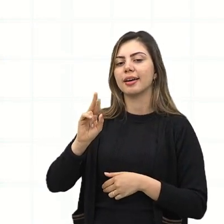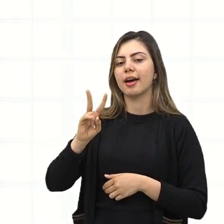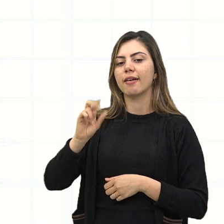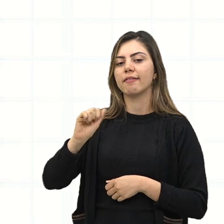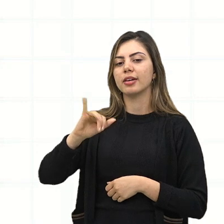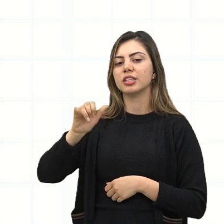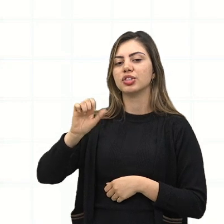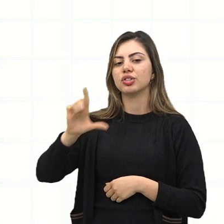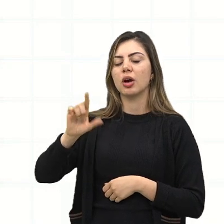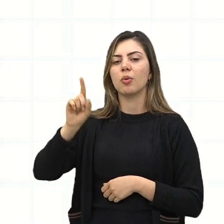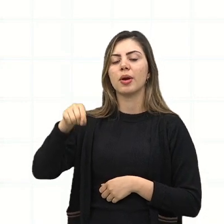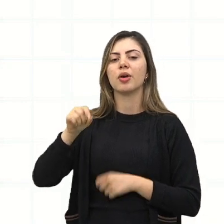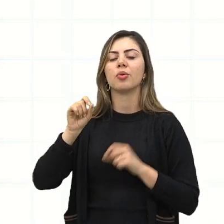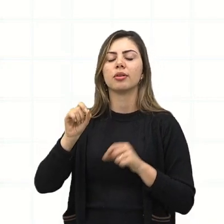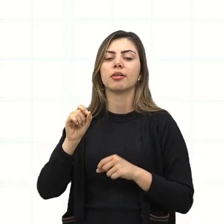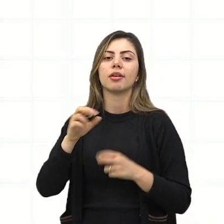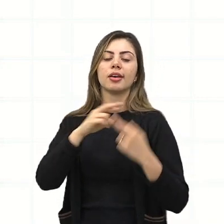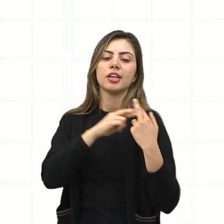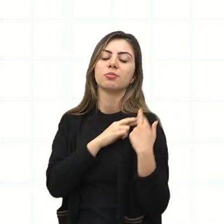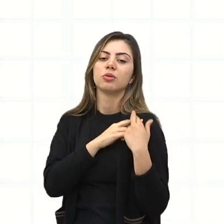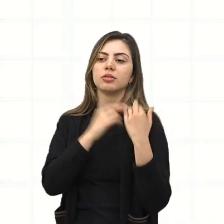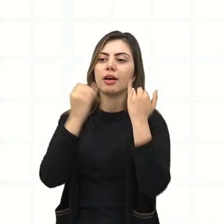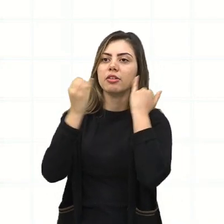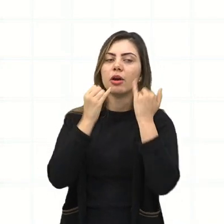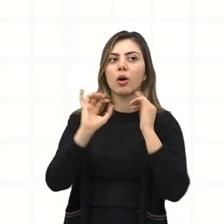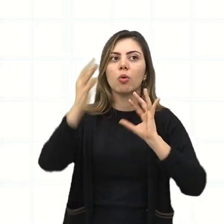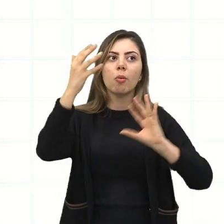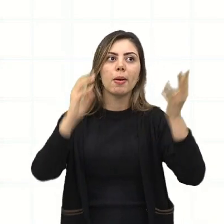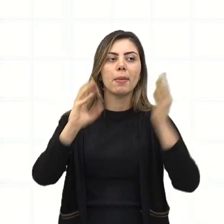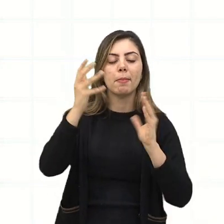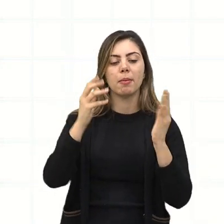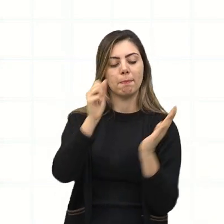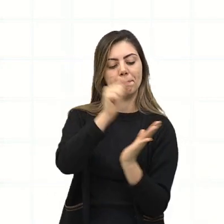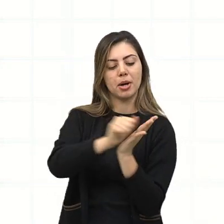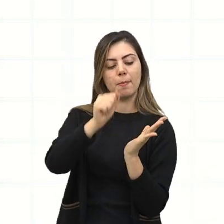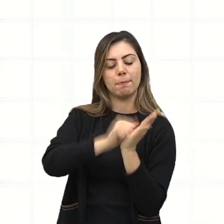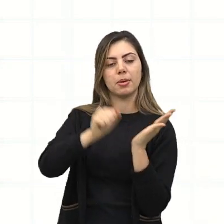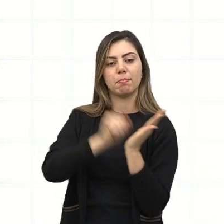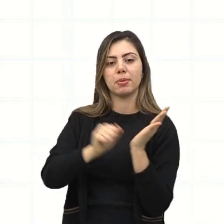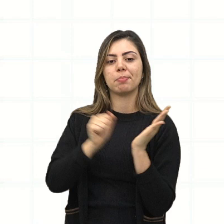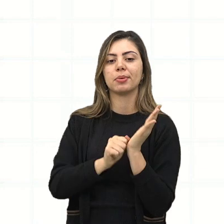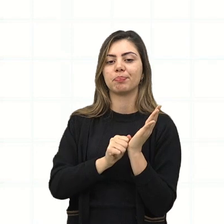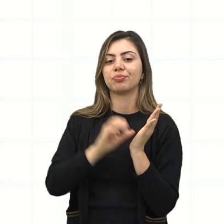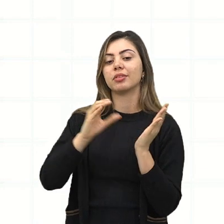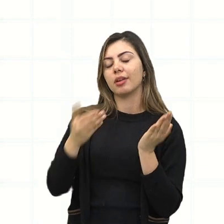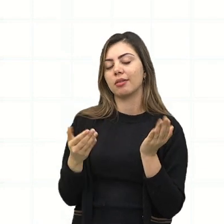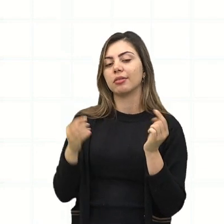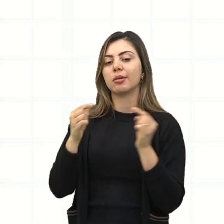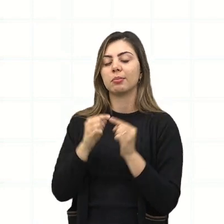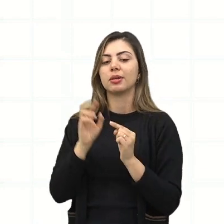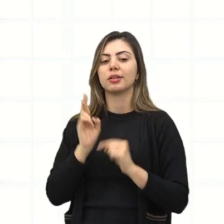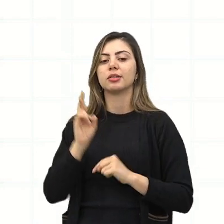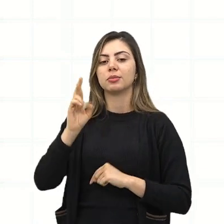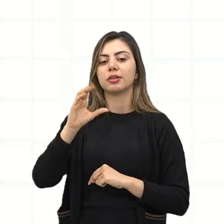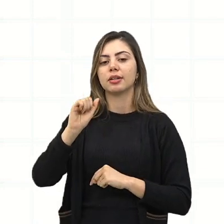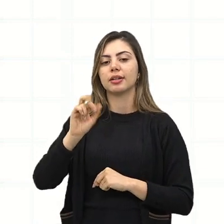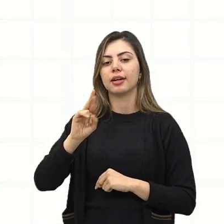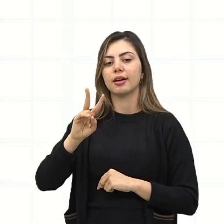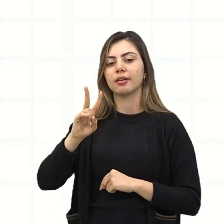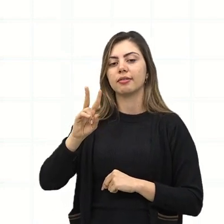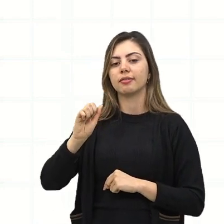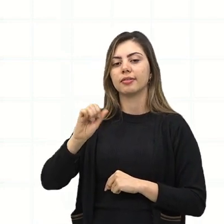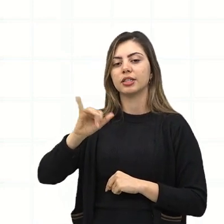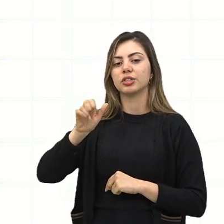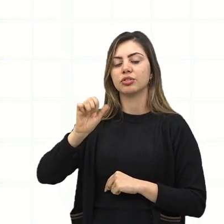integrante responsável pelo diário, que fazia esse registro das viagens que eles faziam. Ele trabalhou com o Orelhana, né, viajou com ele,